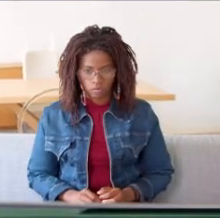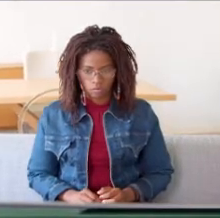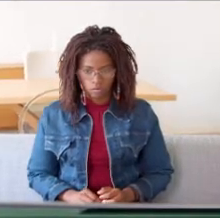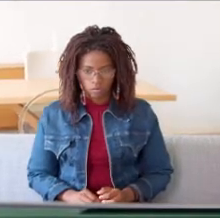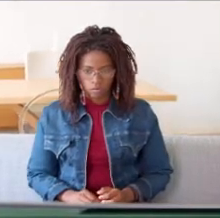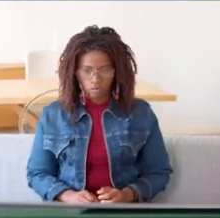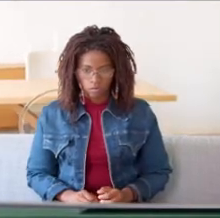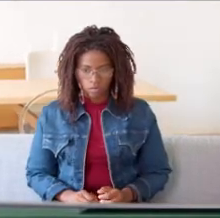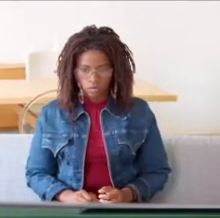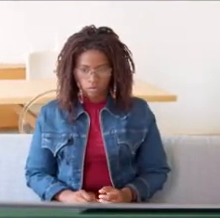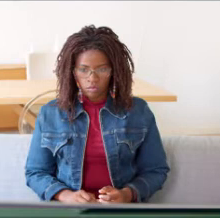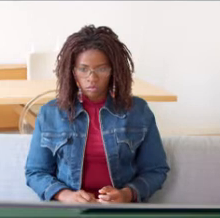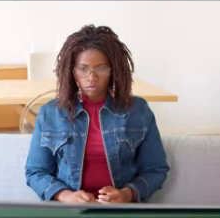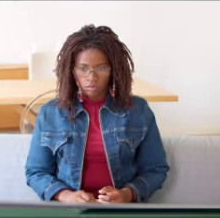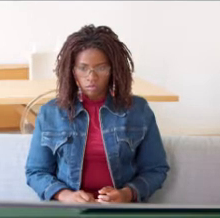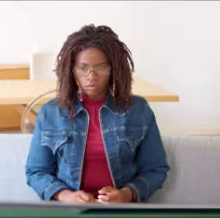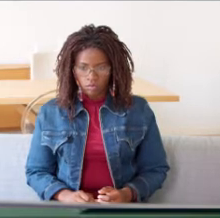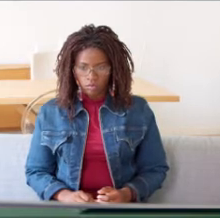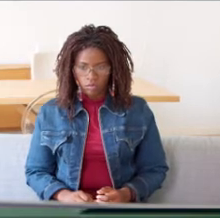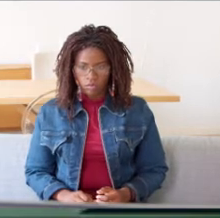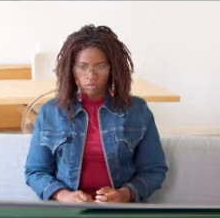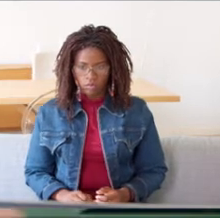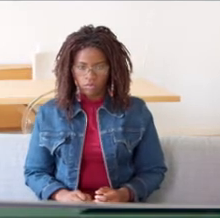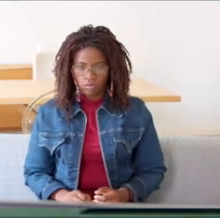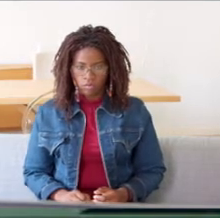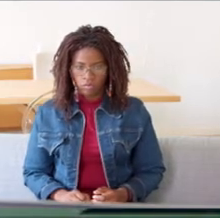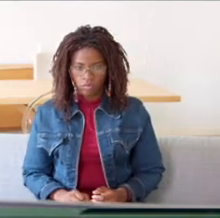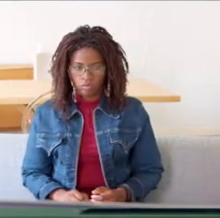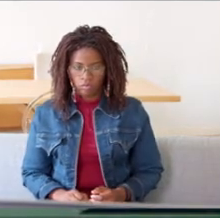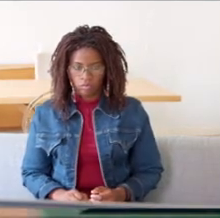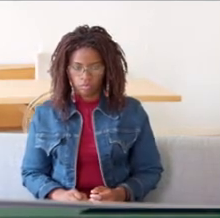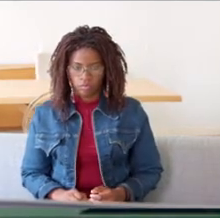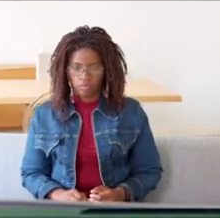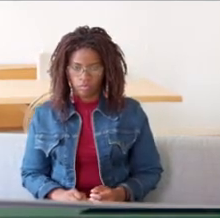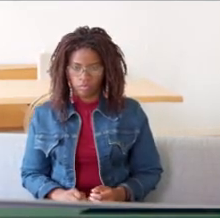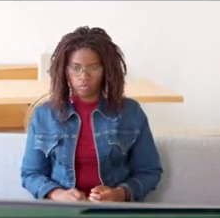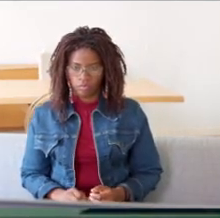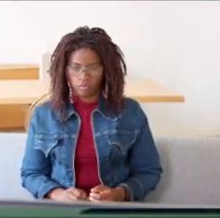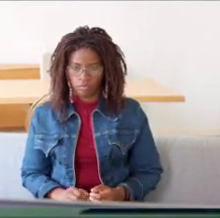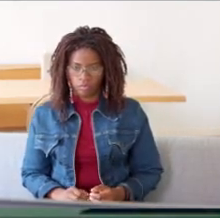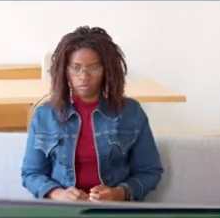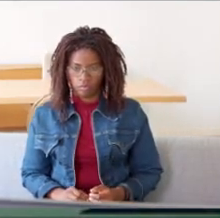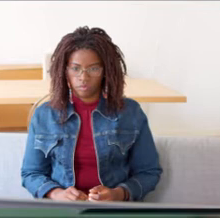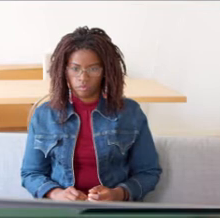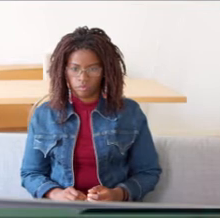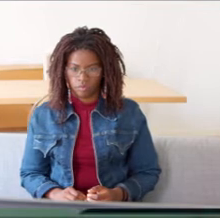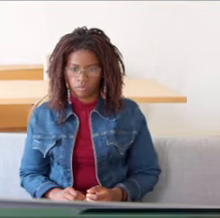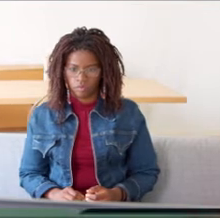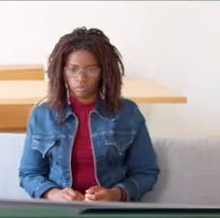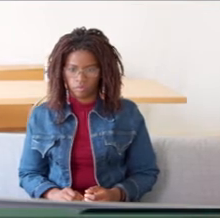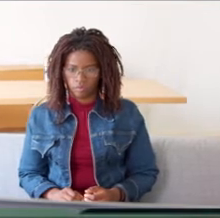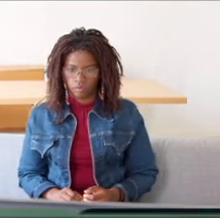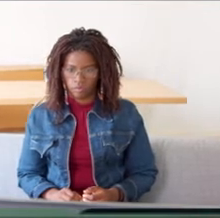esse foi o grande erro e outra coisa muita posse de bola mas sem muitos perigos de rosto Mauro Cézar concorda